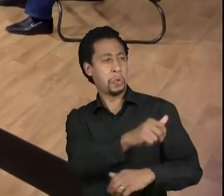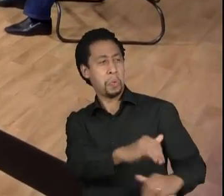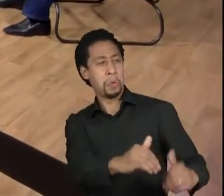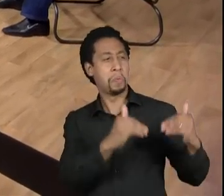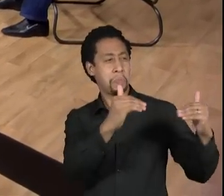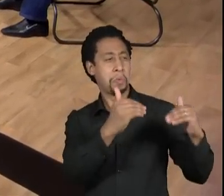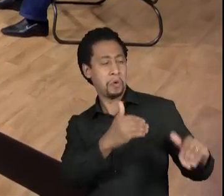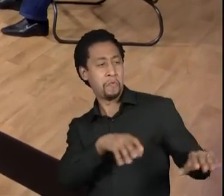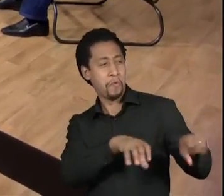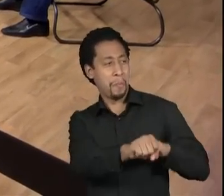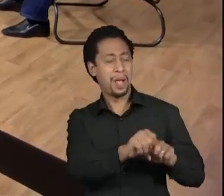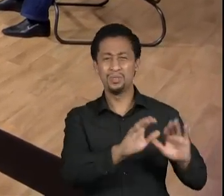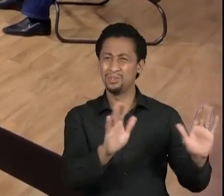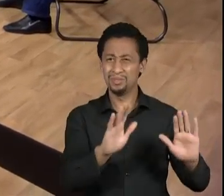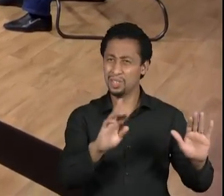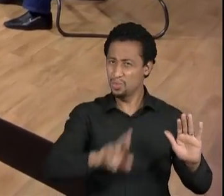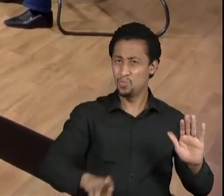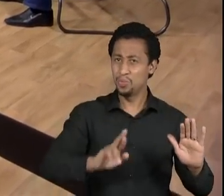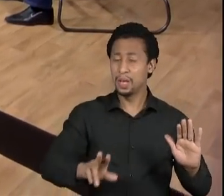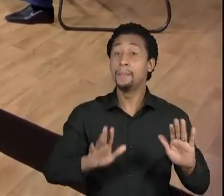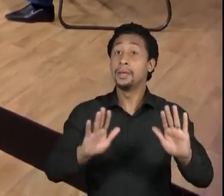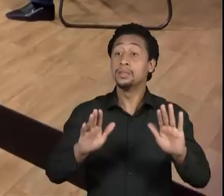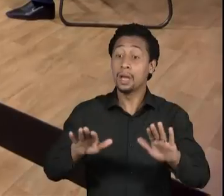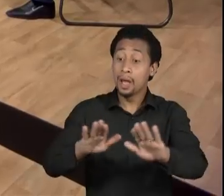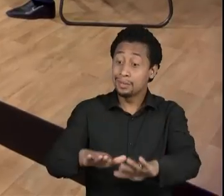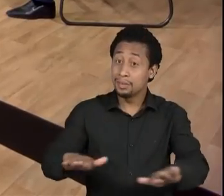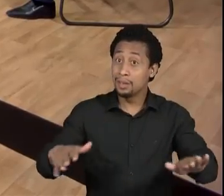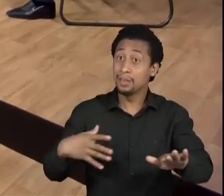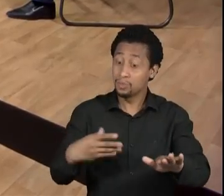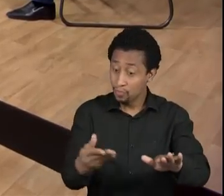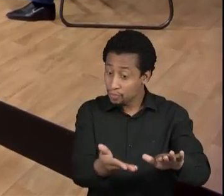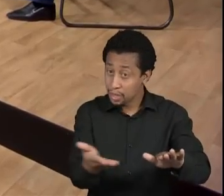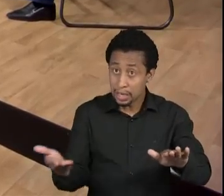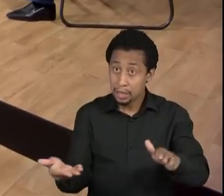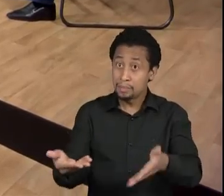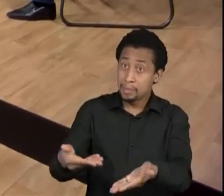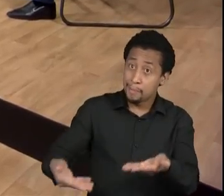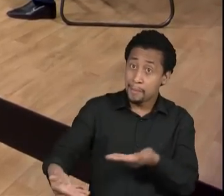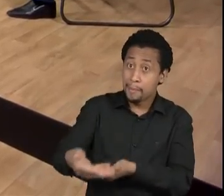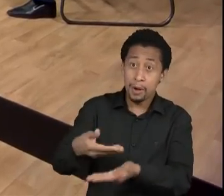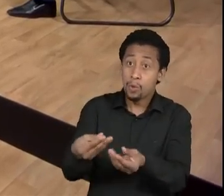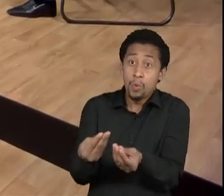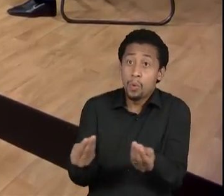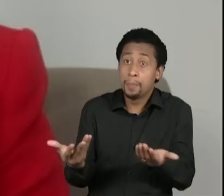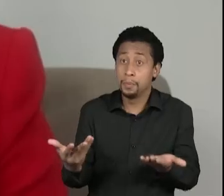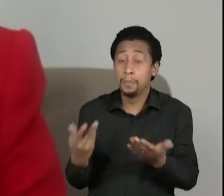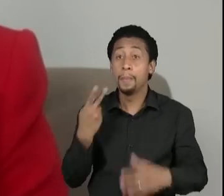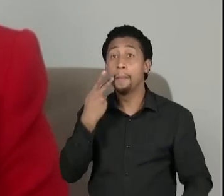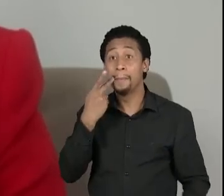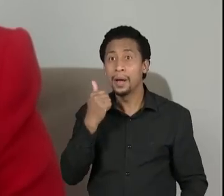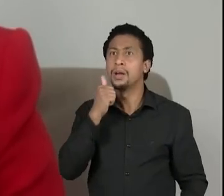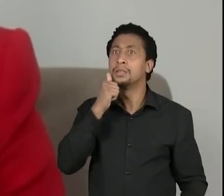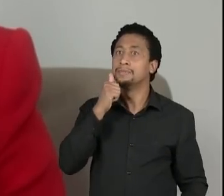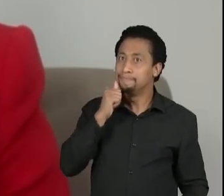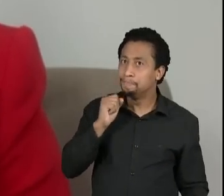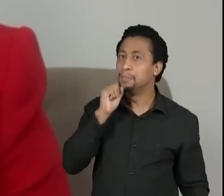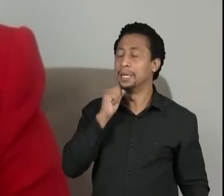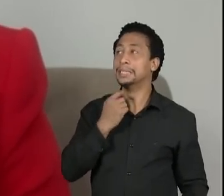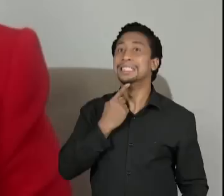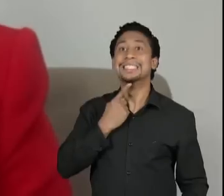a forma como ele, o relacionamento e a forma como ele está com o aluno. Um pai desejoso de